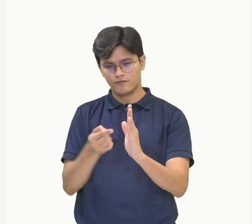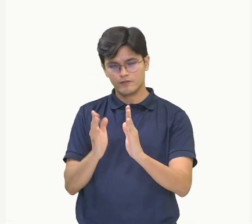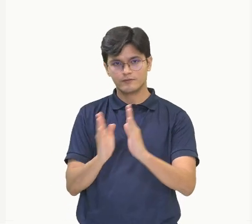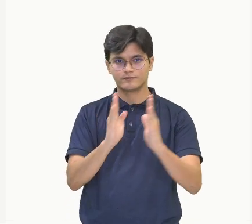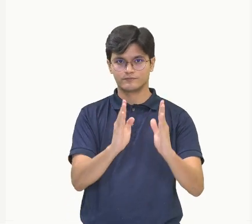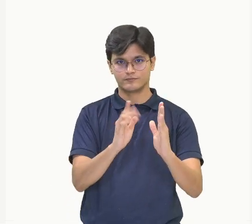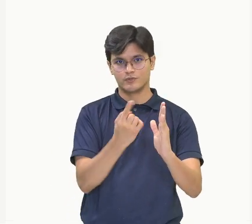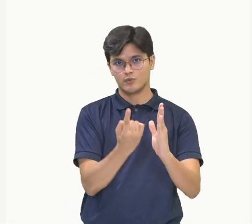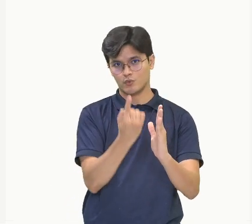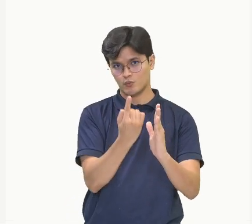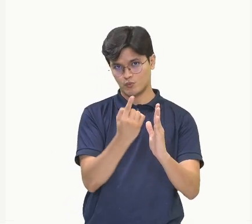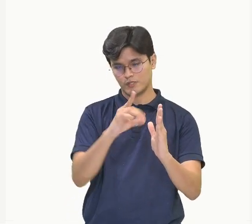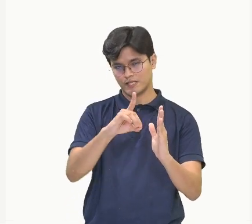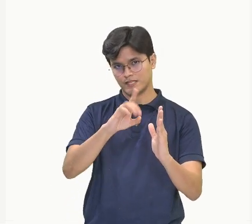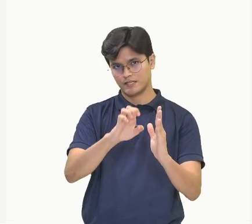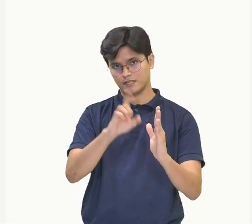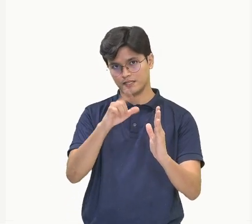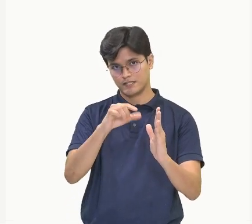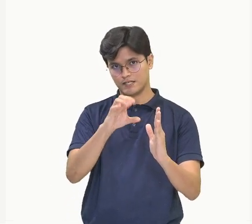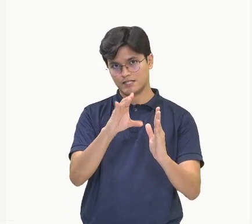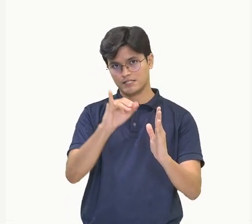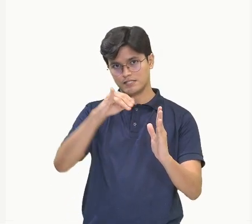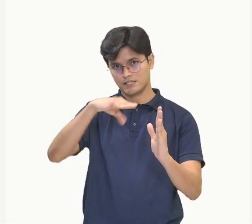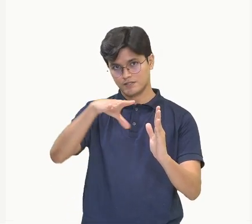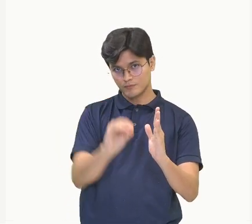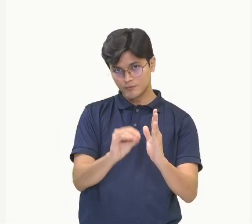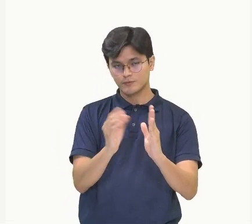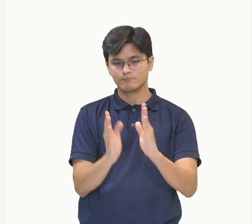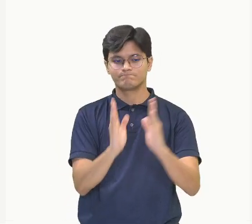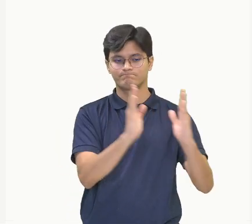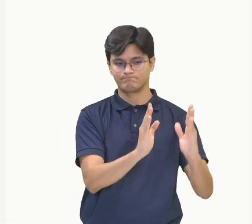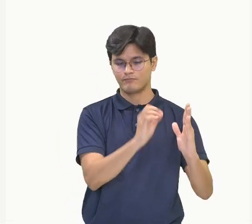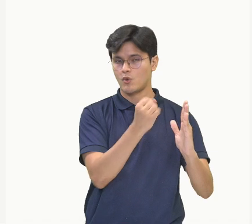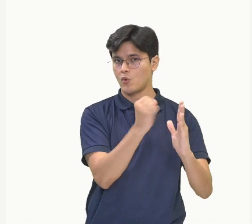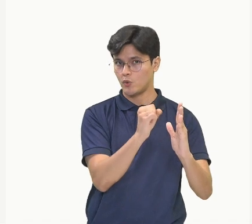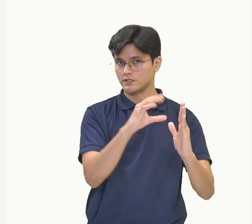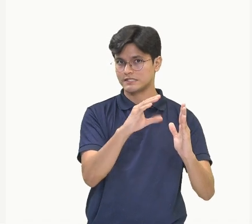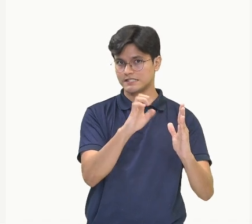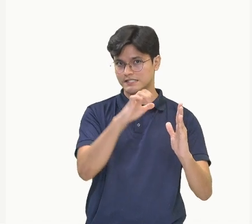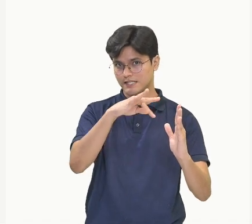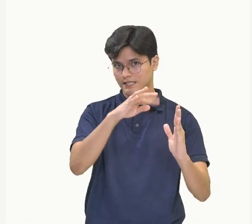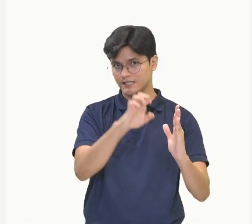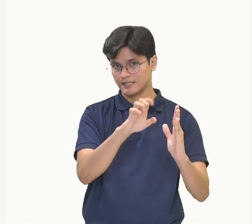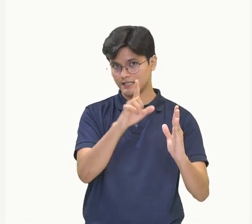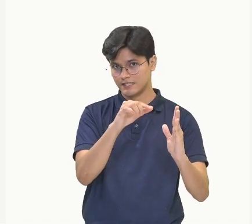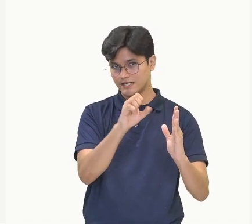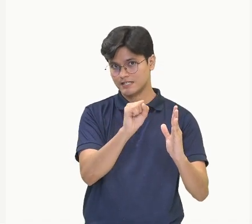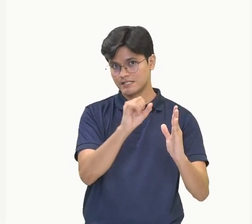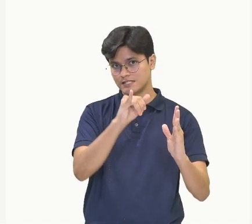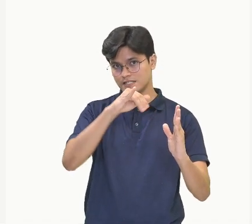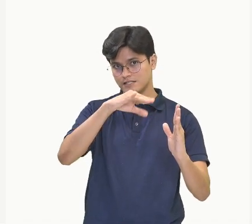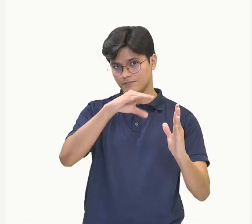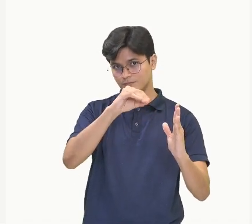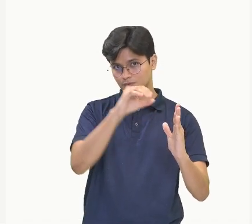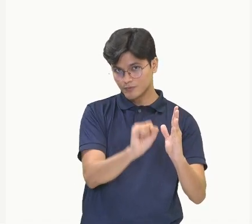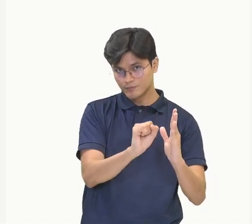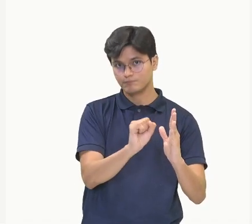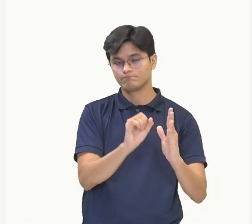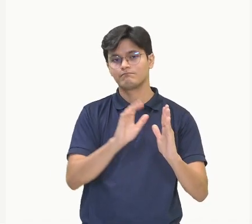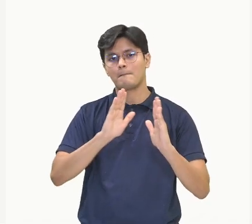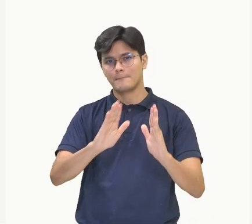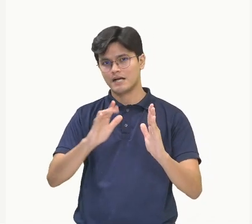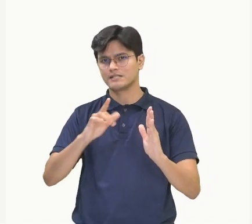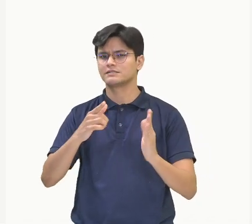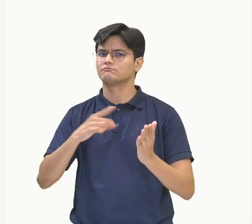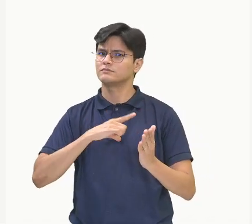8 centésimos. Seria uma forma de leitura. Mas a mais comum é essa aqui, ó, 7 inteiros